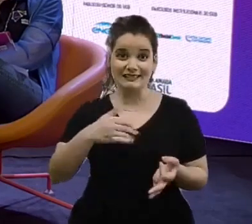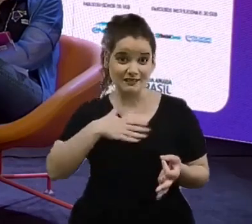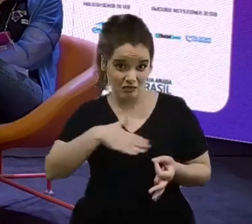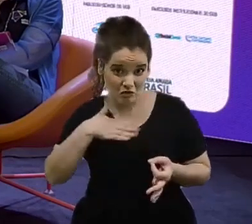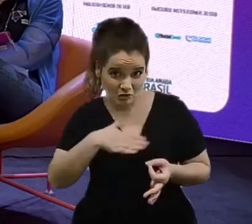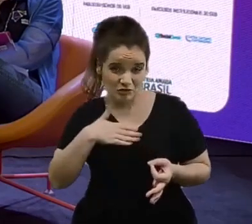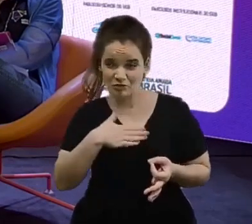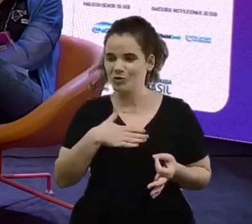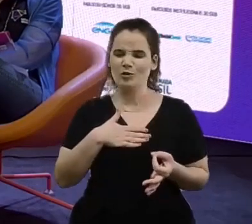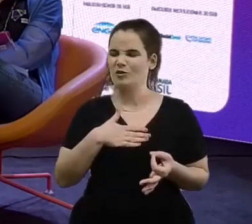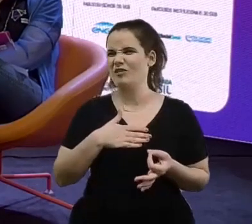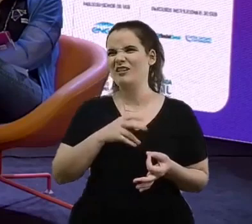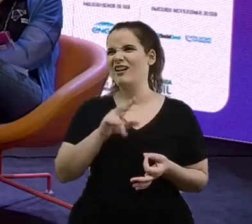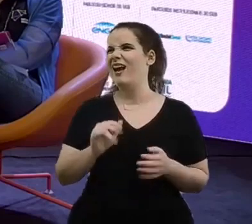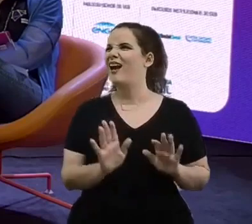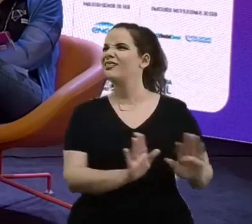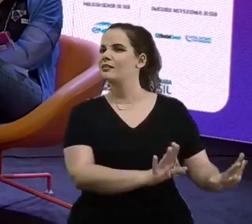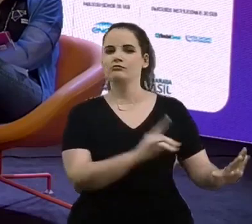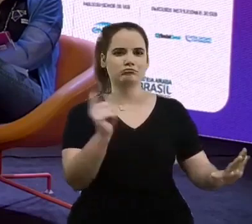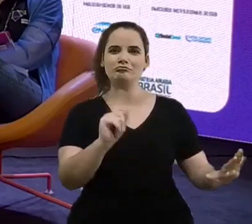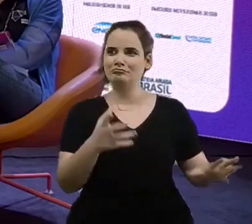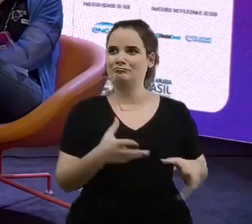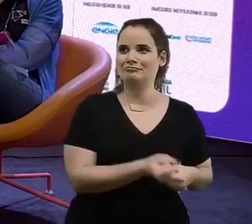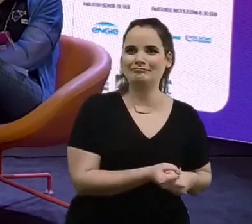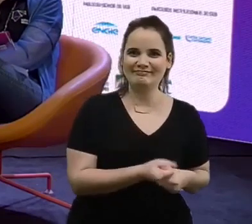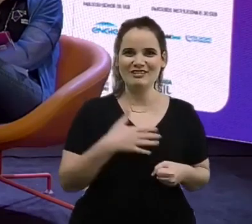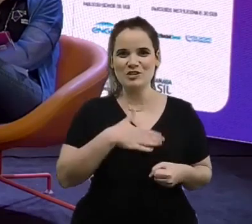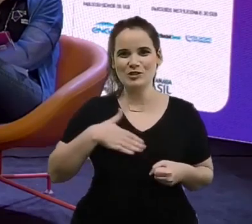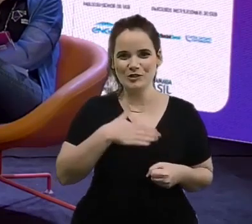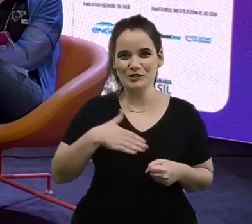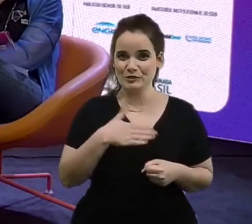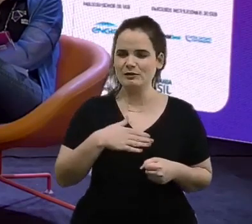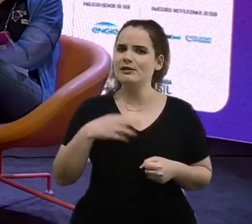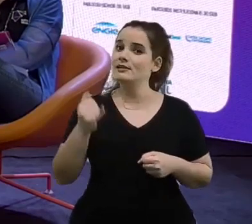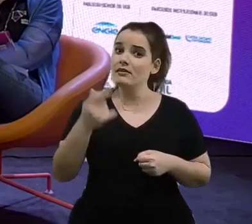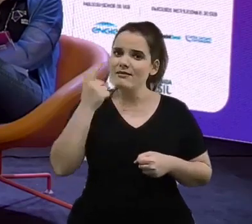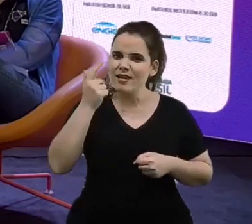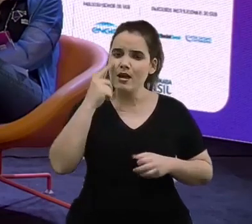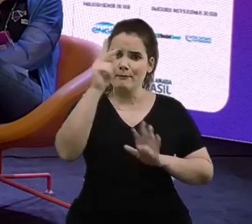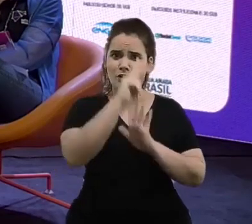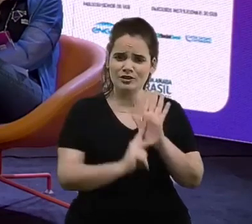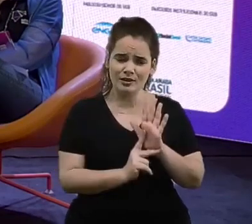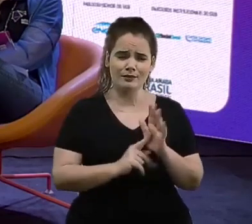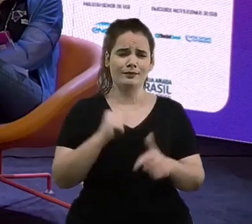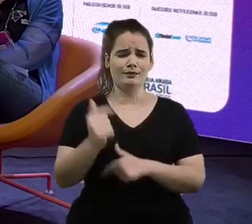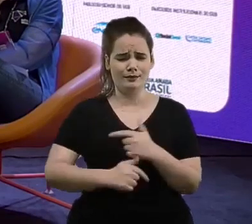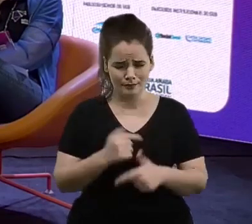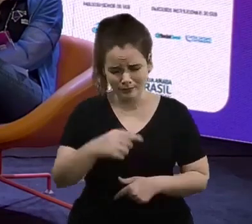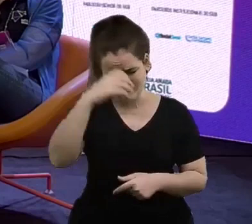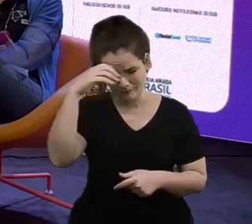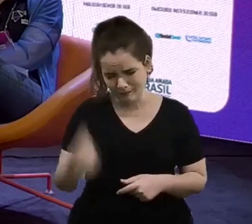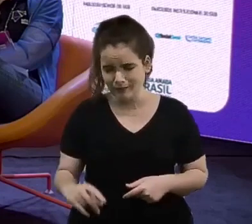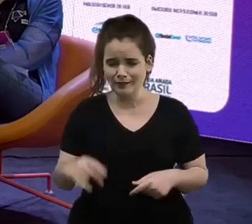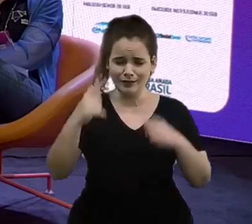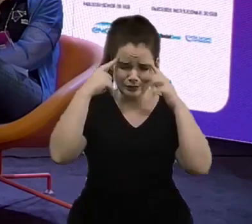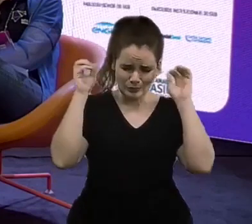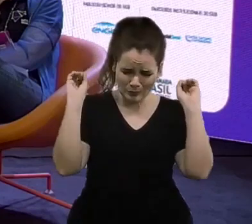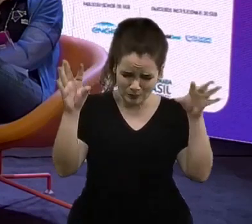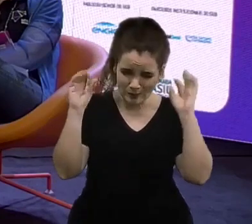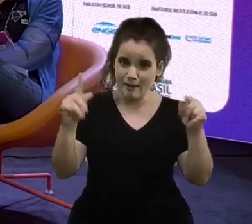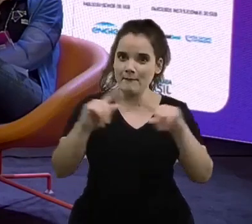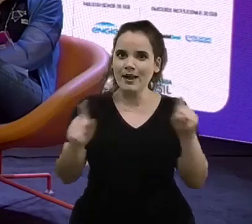os pioneiros a utilizar essa plataforma, né, o que vai trazer uma segurança maior para a gente em termos de